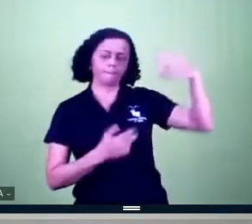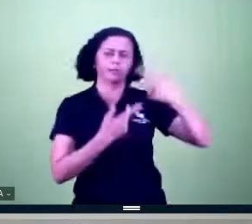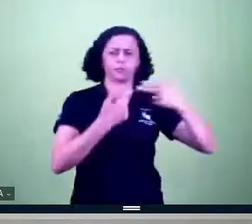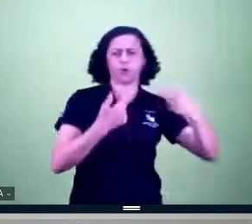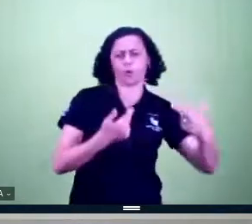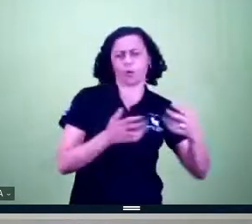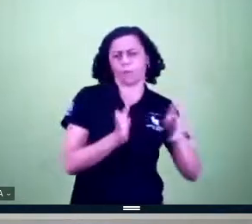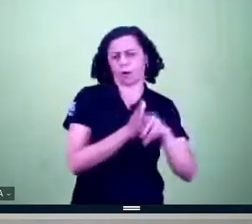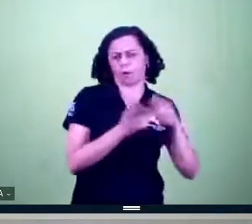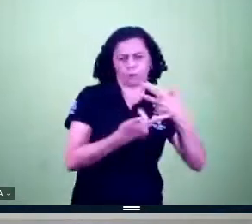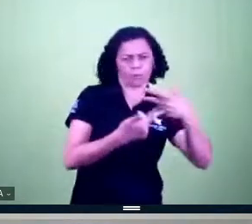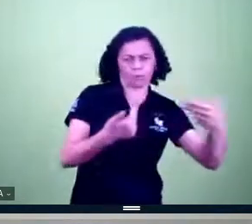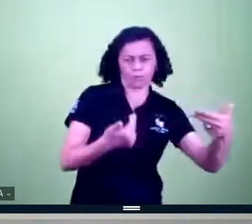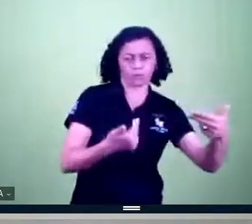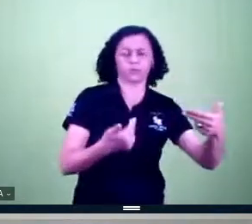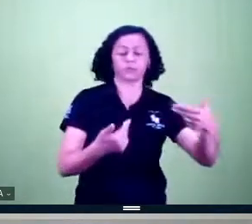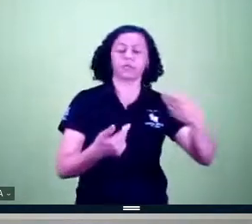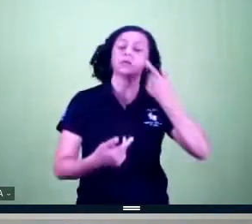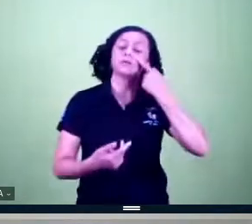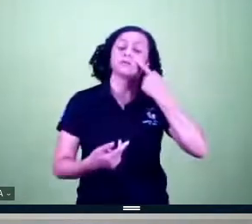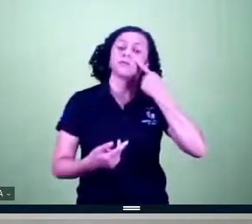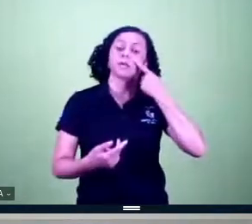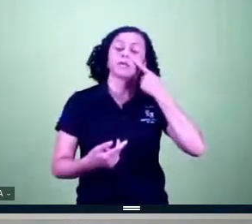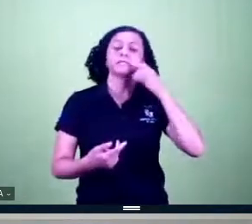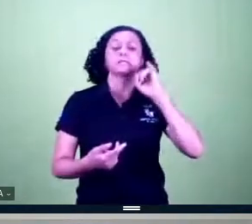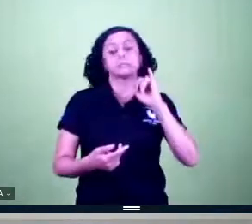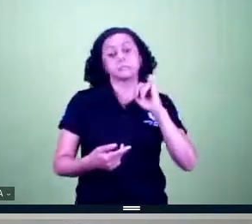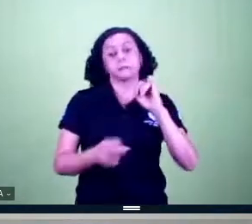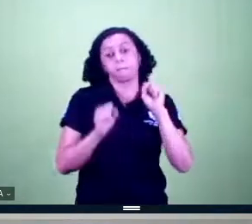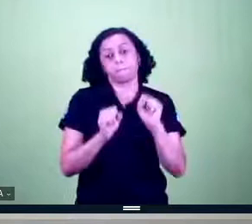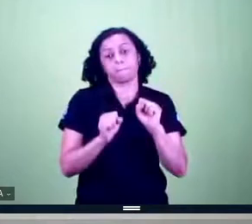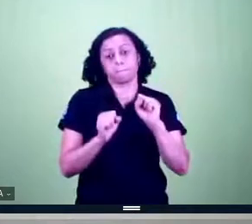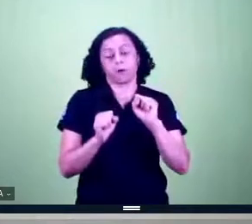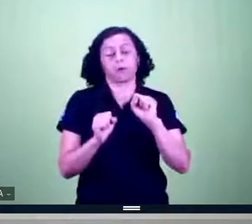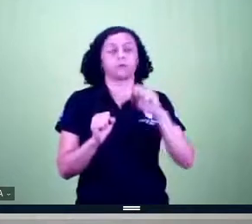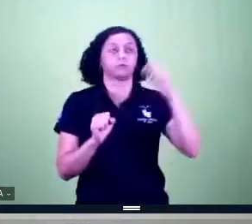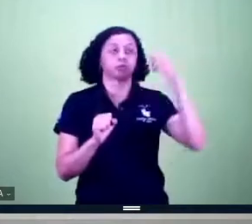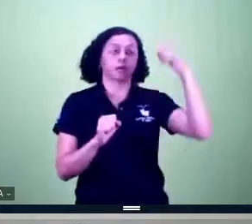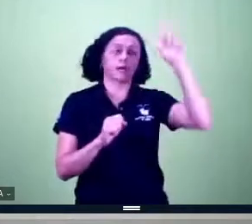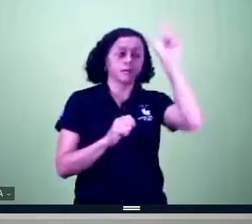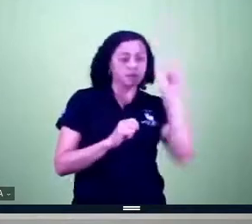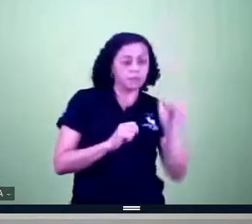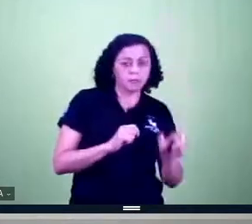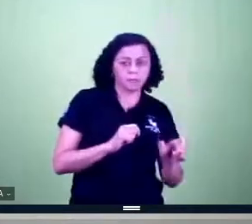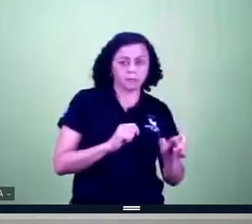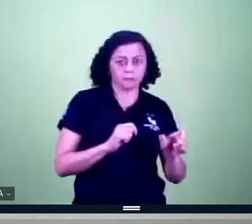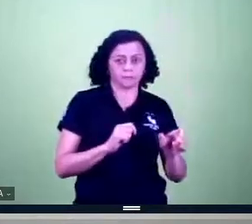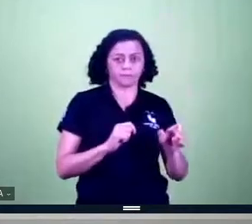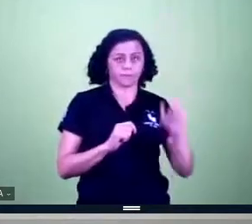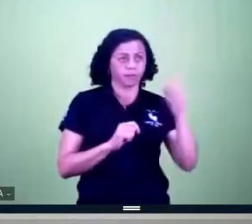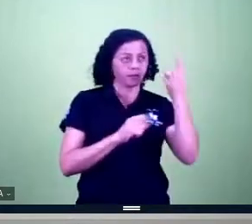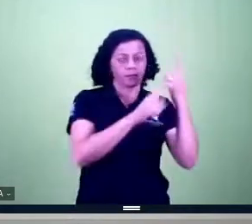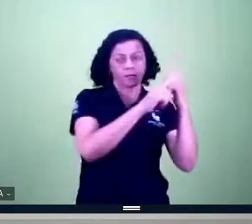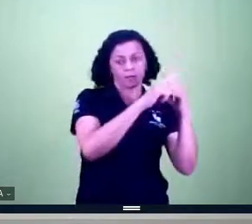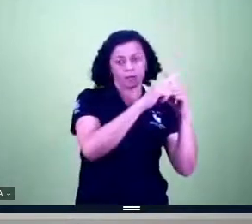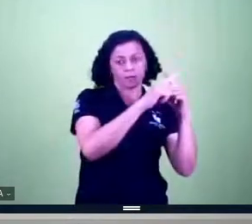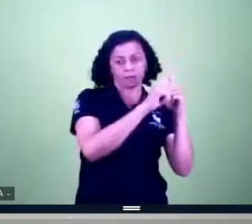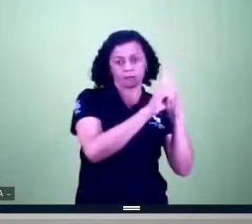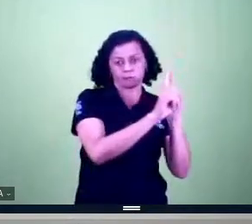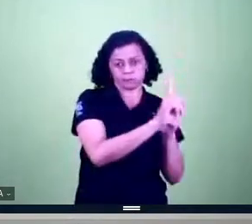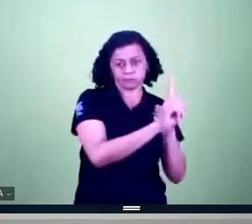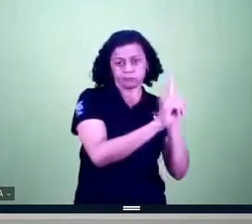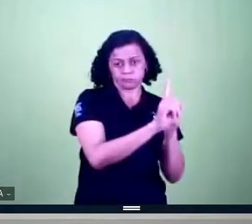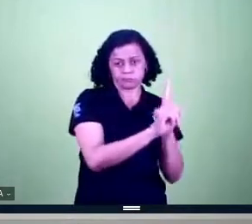vamos ver que se trata de um nó, a corrente poderia se dividir em descer e continuar o seu caminho. Isso não seria mais um circuito. Se eu colocasse aqui, eu continuasse